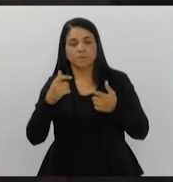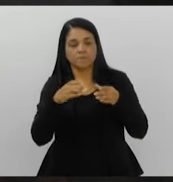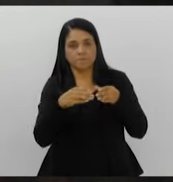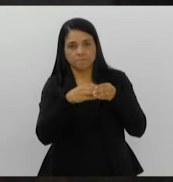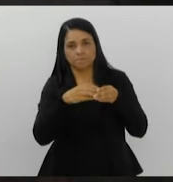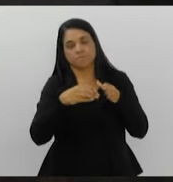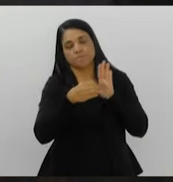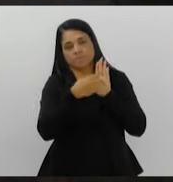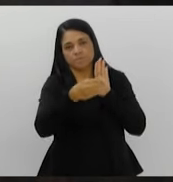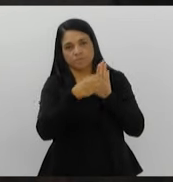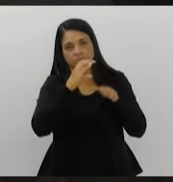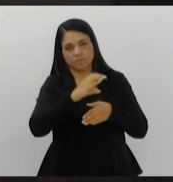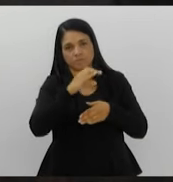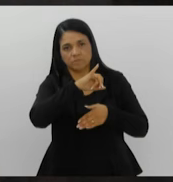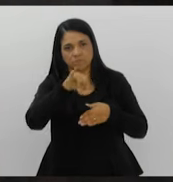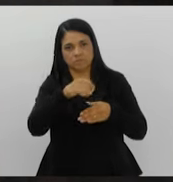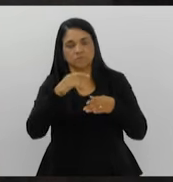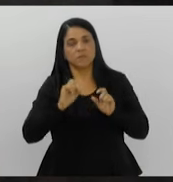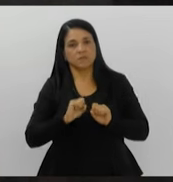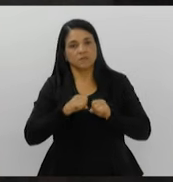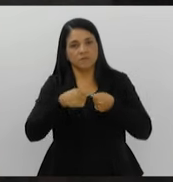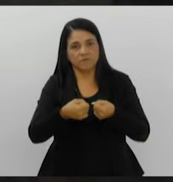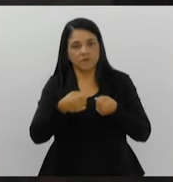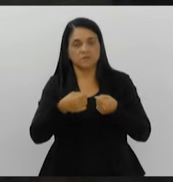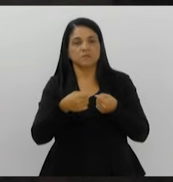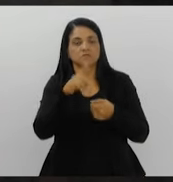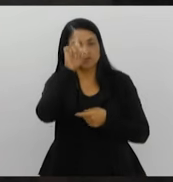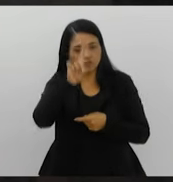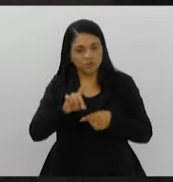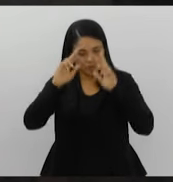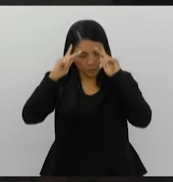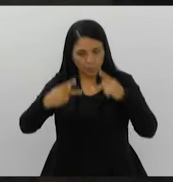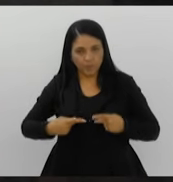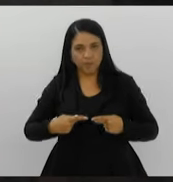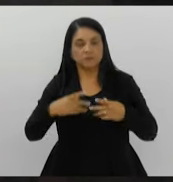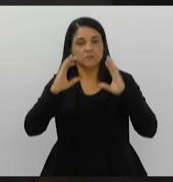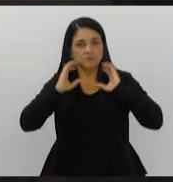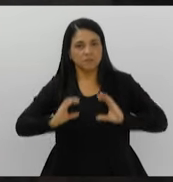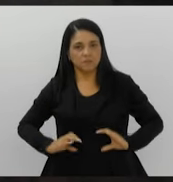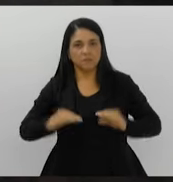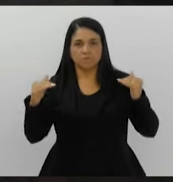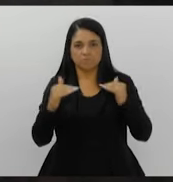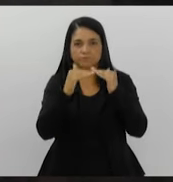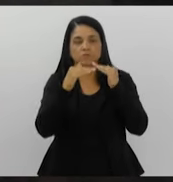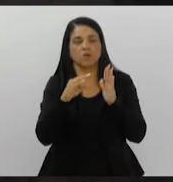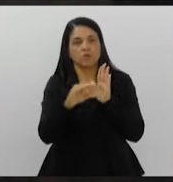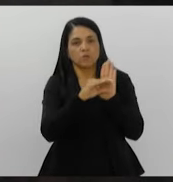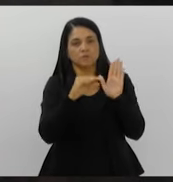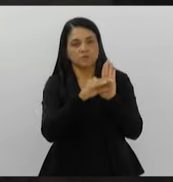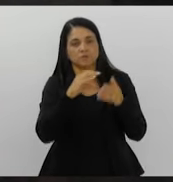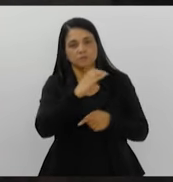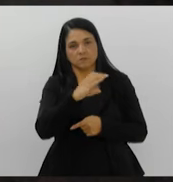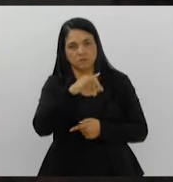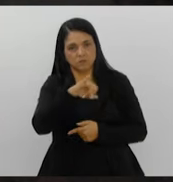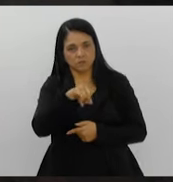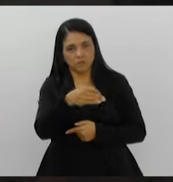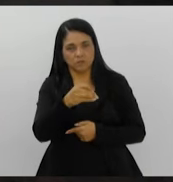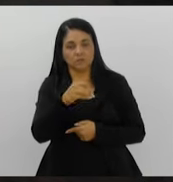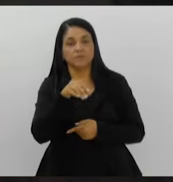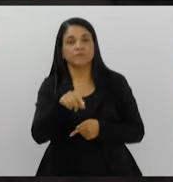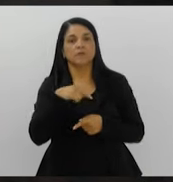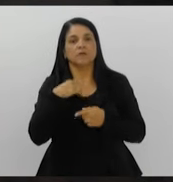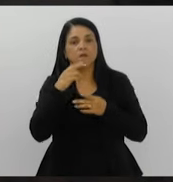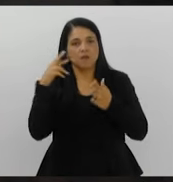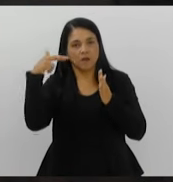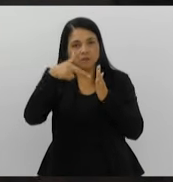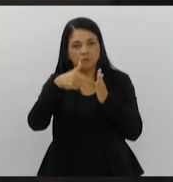pela juridicidade, com emendas de defesa dos direitos humanos e cidadania favorável, com a emenda da Comissão de Constituição e Justiça. Relatores,